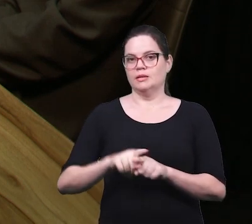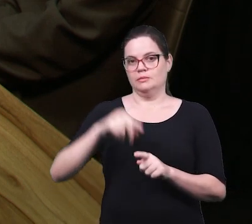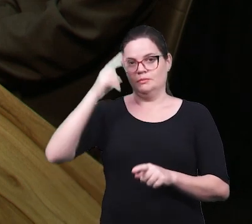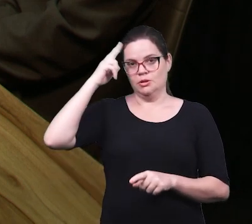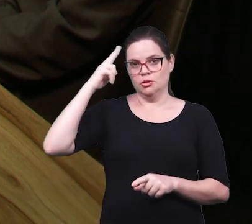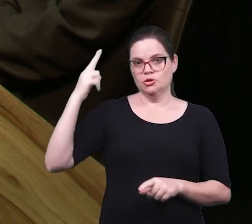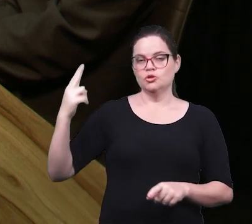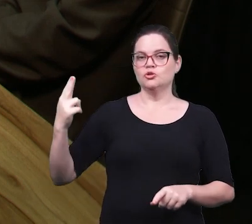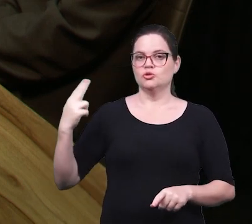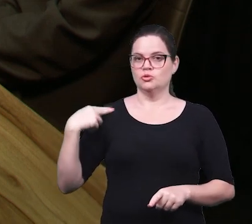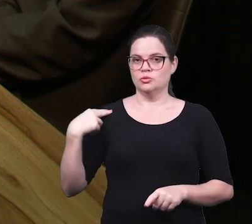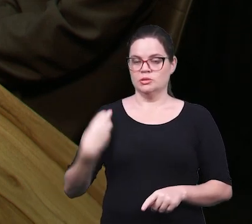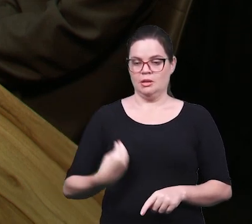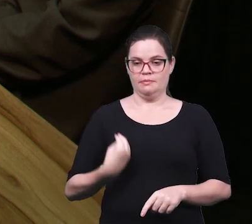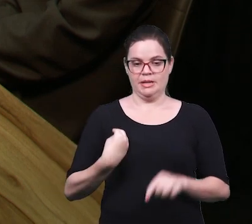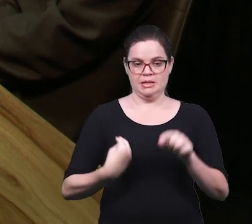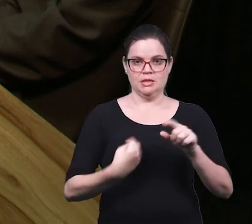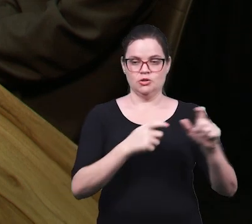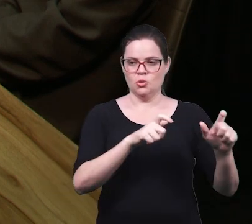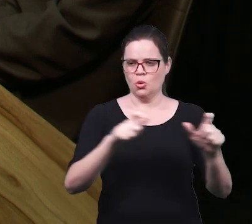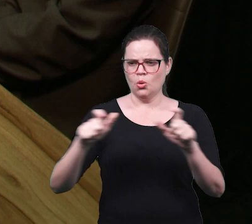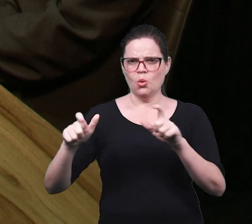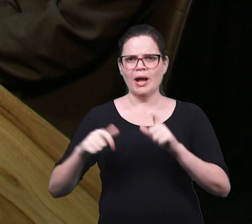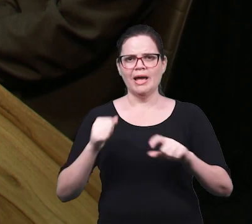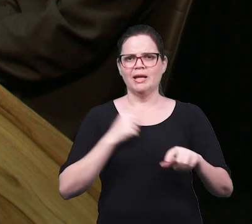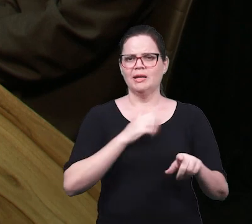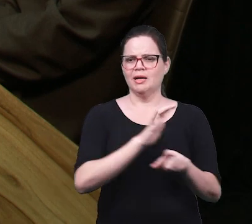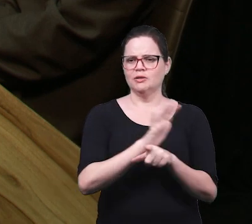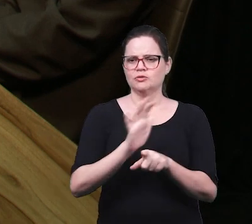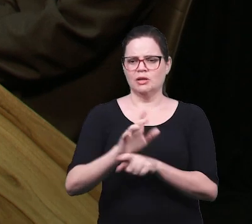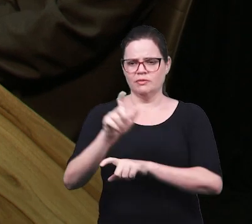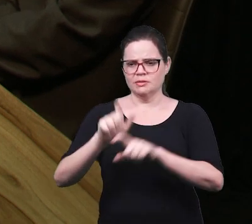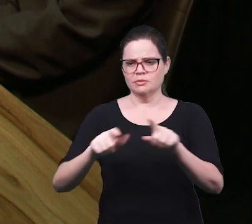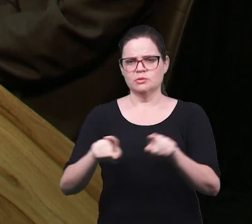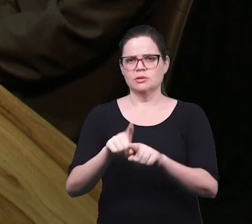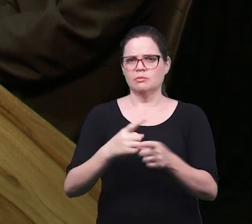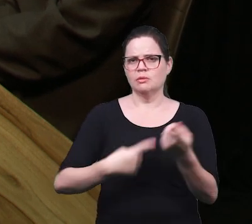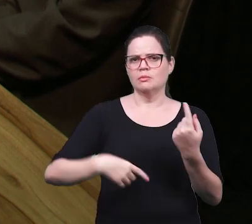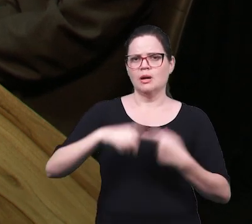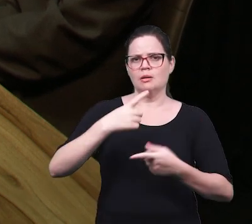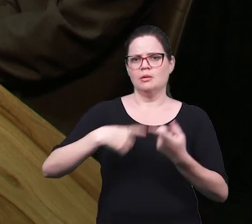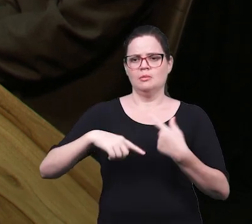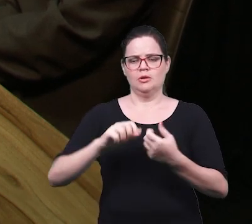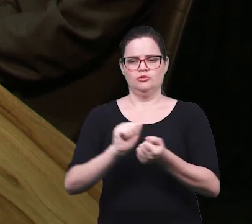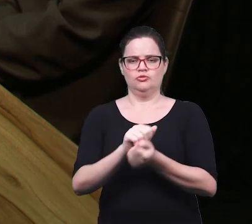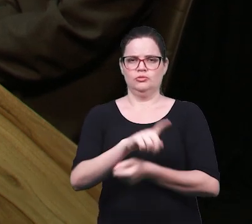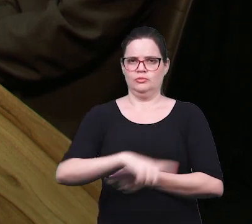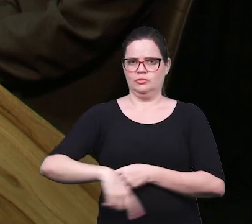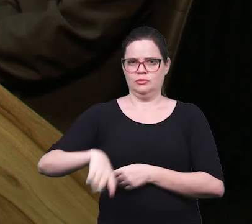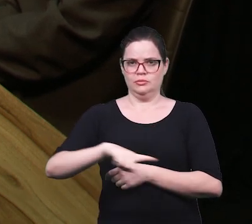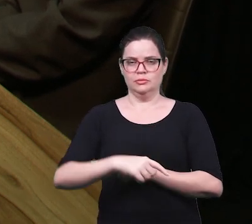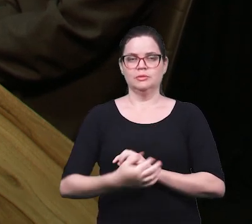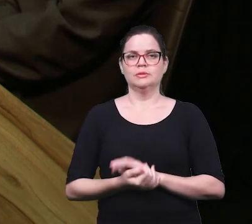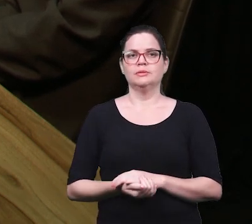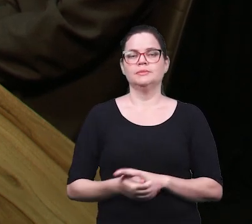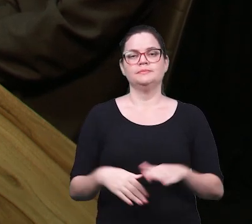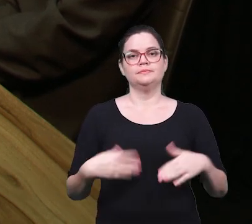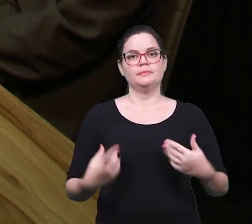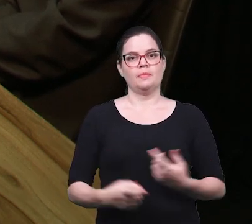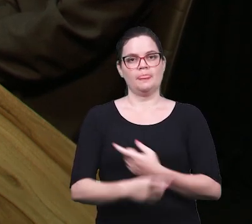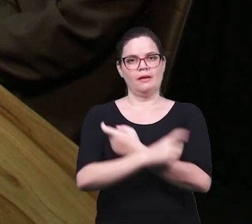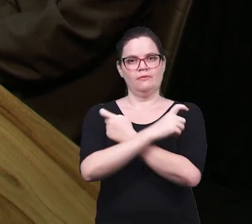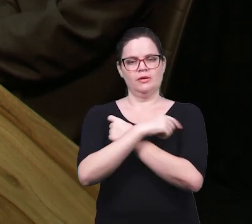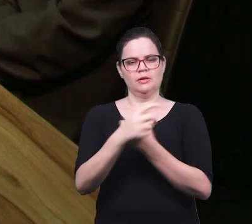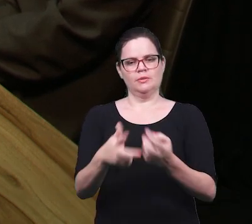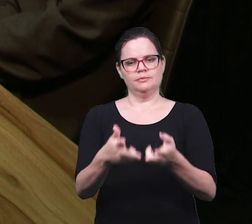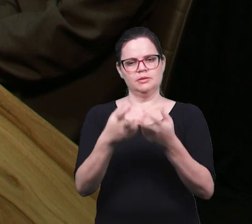José fez diferença na vida daqueles que estavam ali e os que estavam ao redor dele. Exatamente. Agora Faraó, ele vê